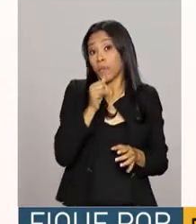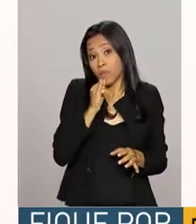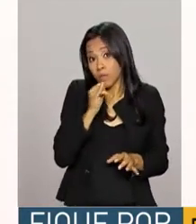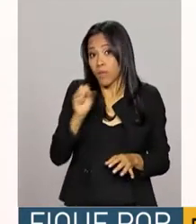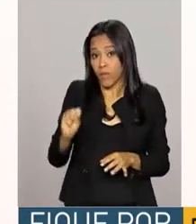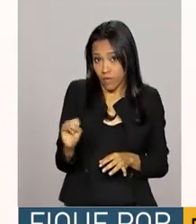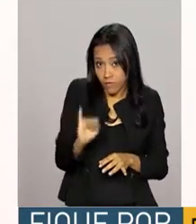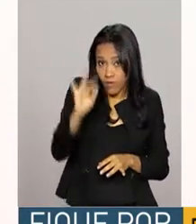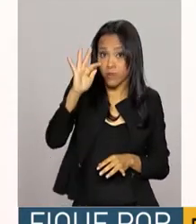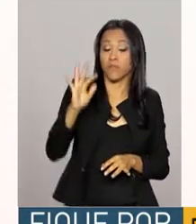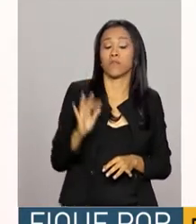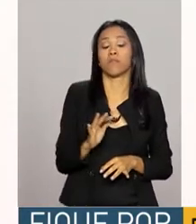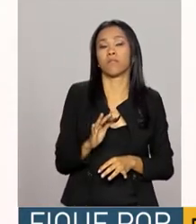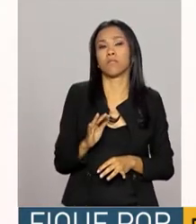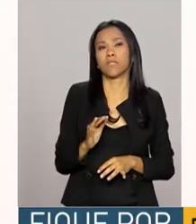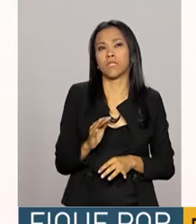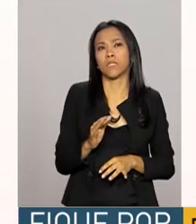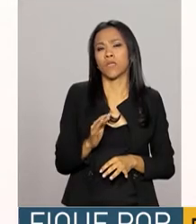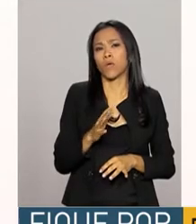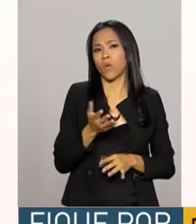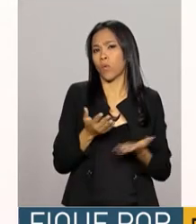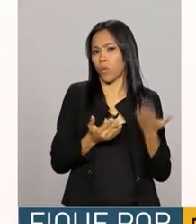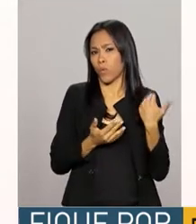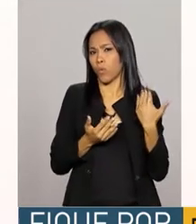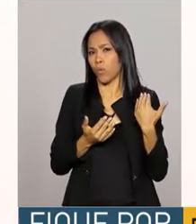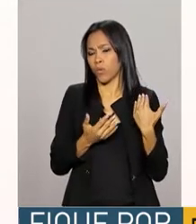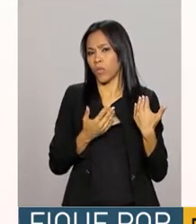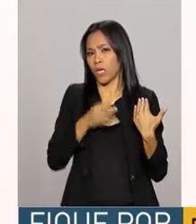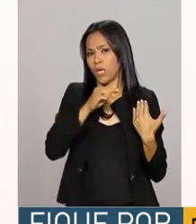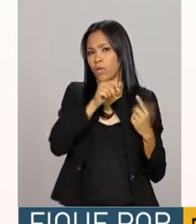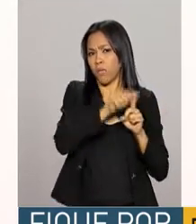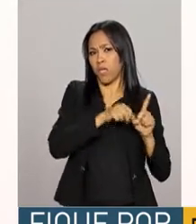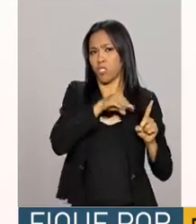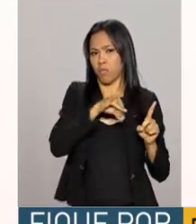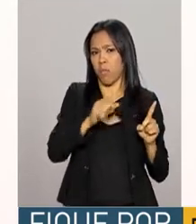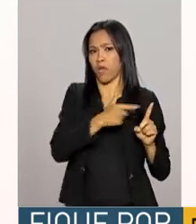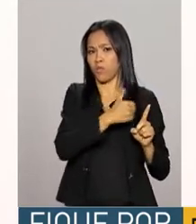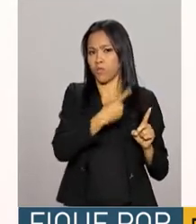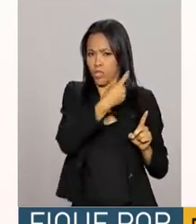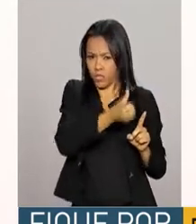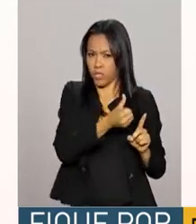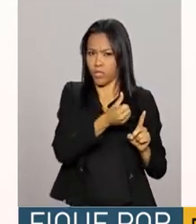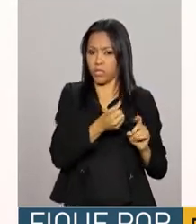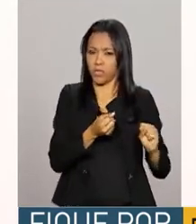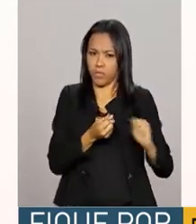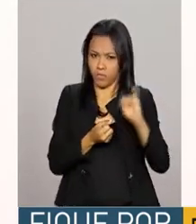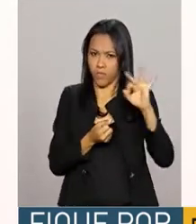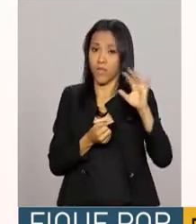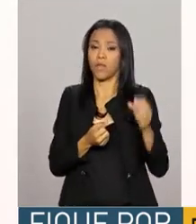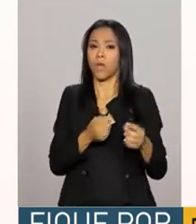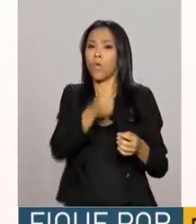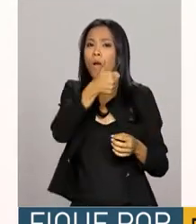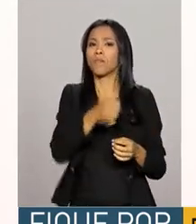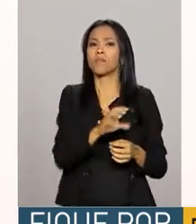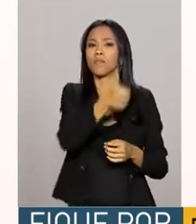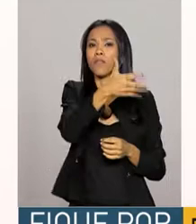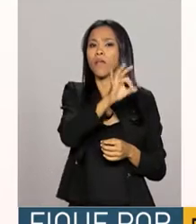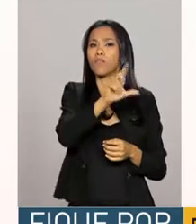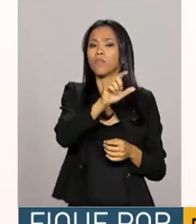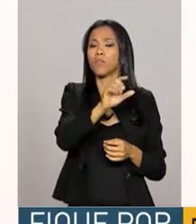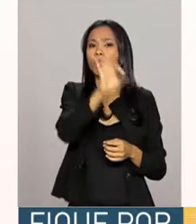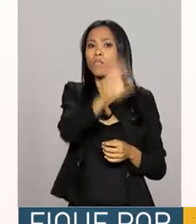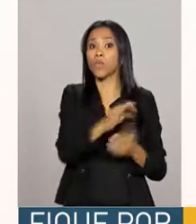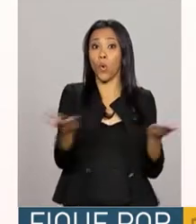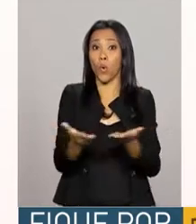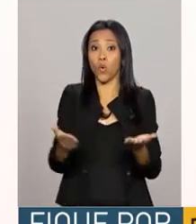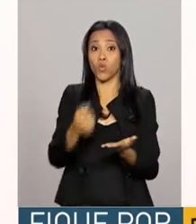é que estava quando nós assumimos em maio de 2016 em quase 10% não é hoje está em